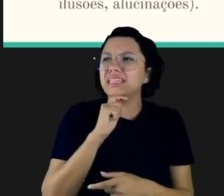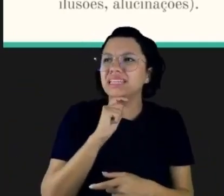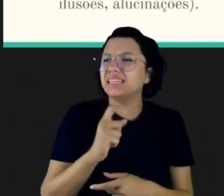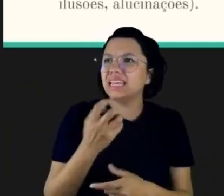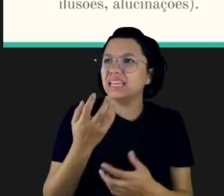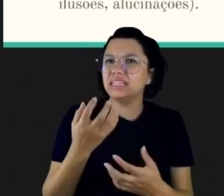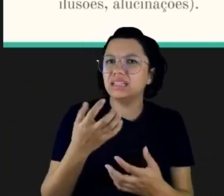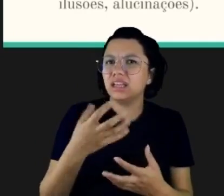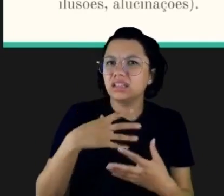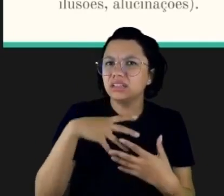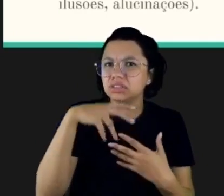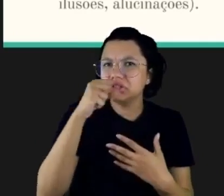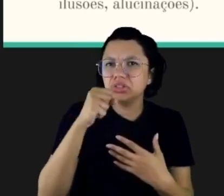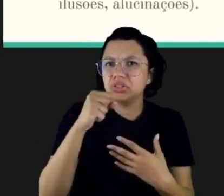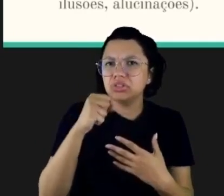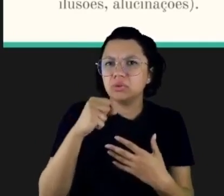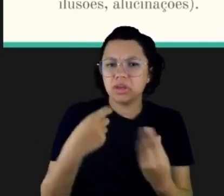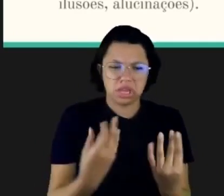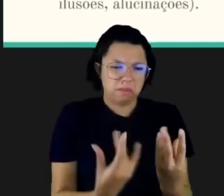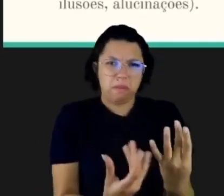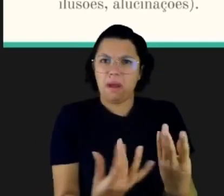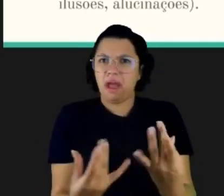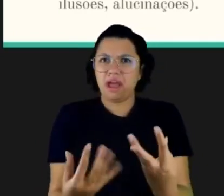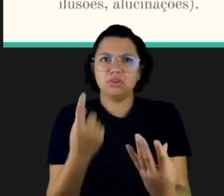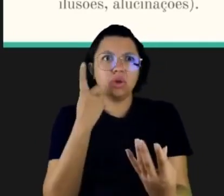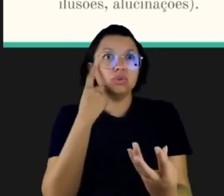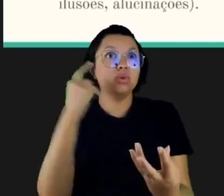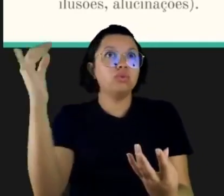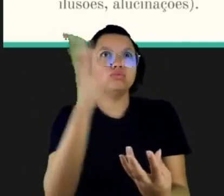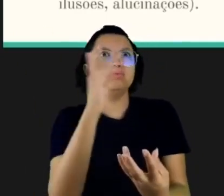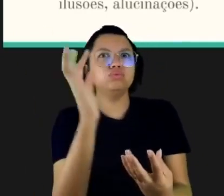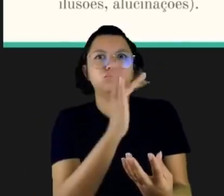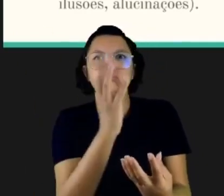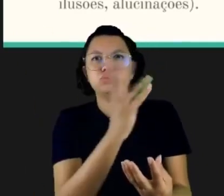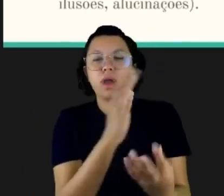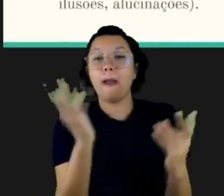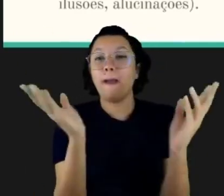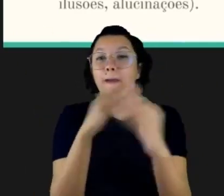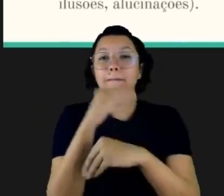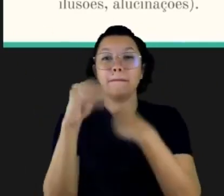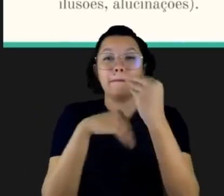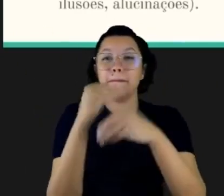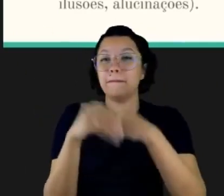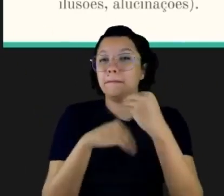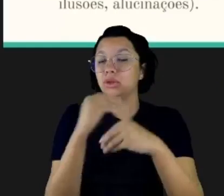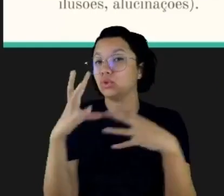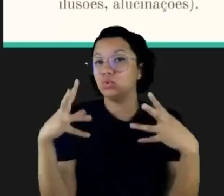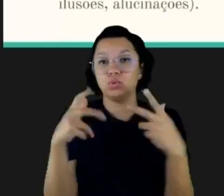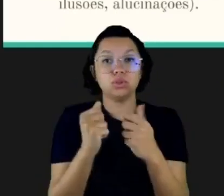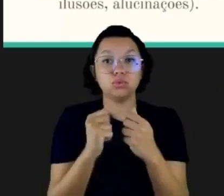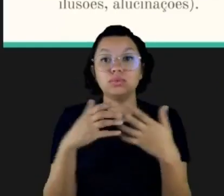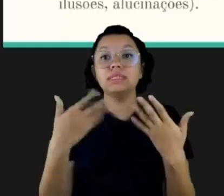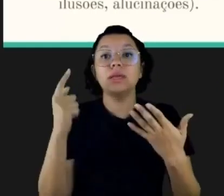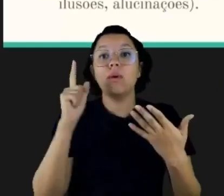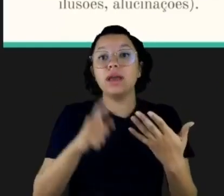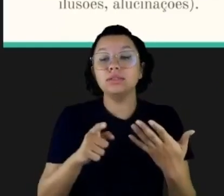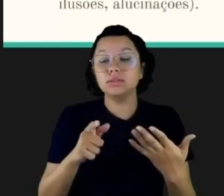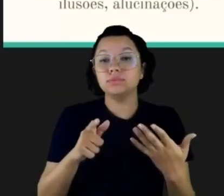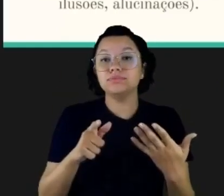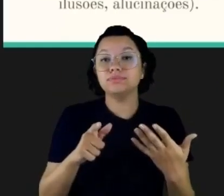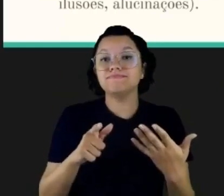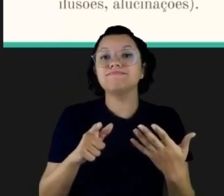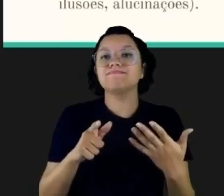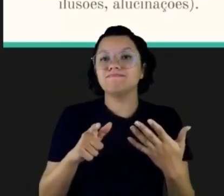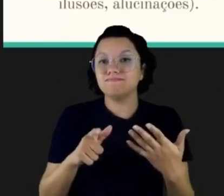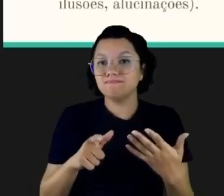fogo, eu estou vendo a fumaça, e aí mistura tudo. Então, essas alucinações é extremamente